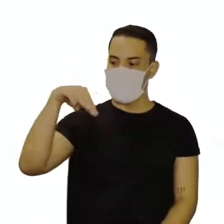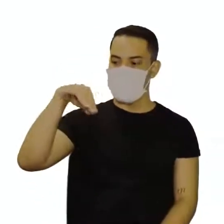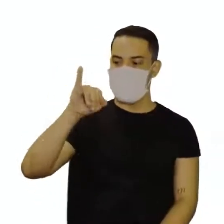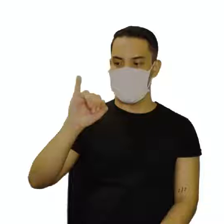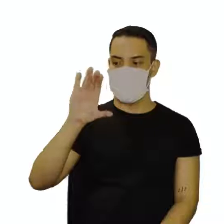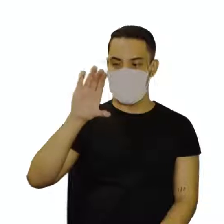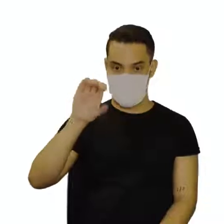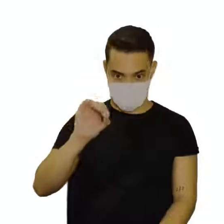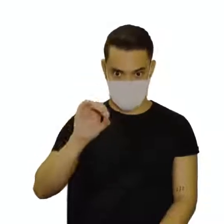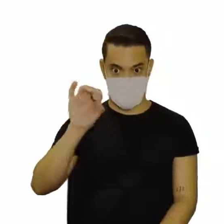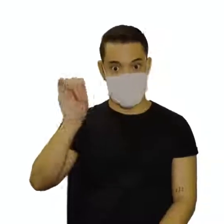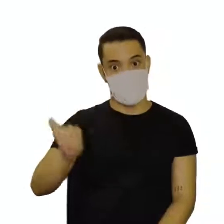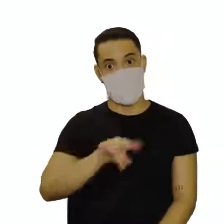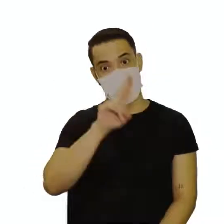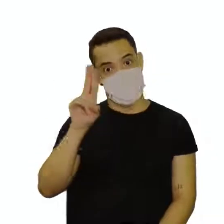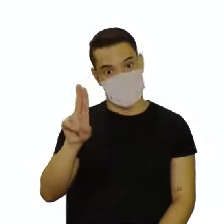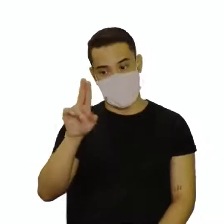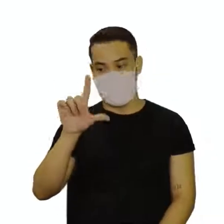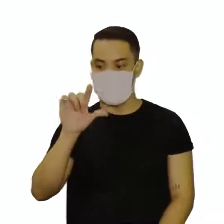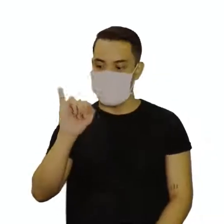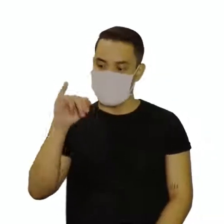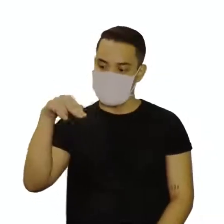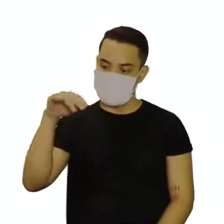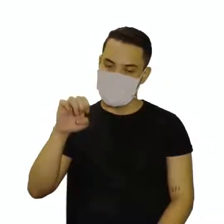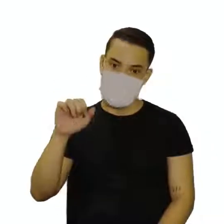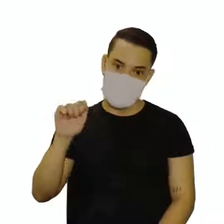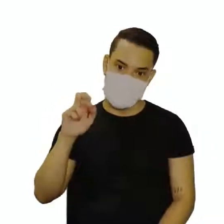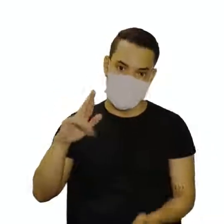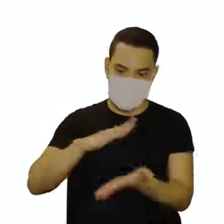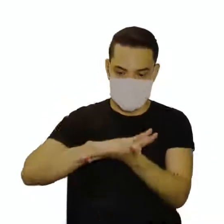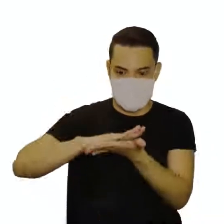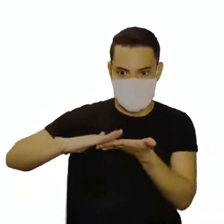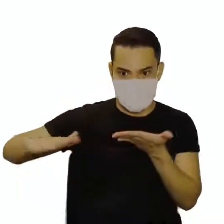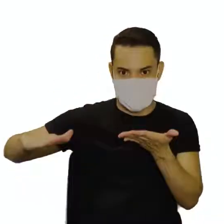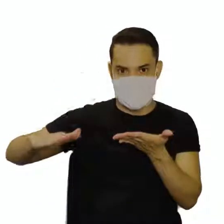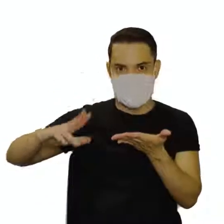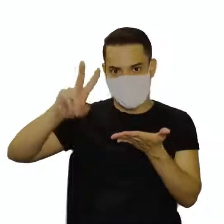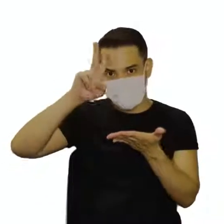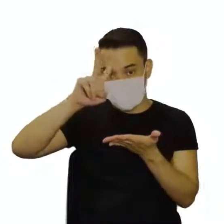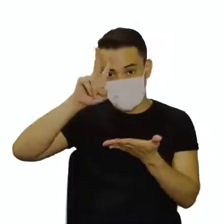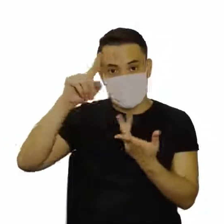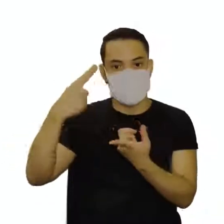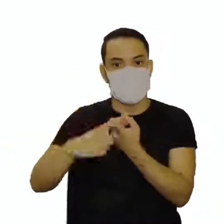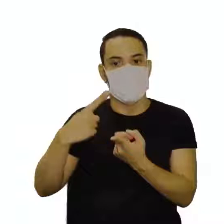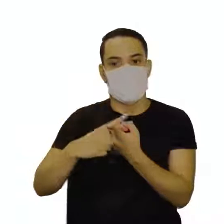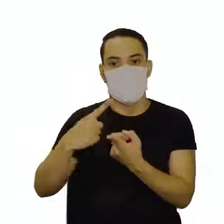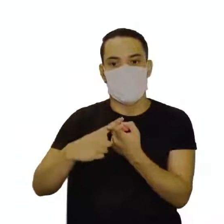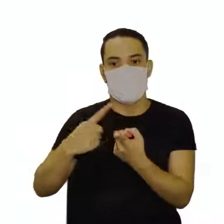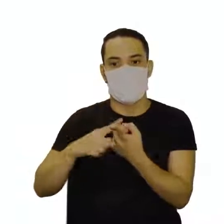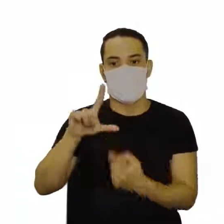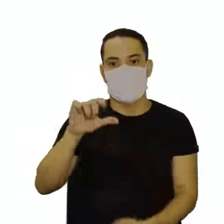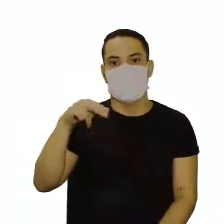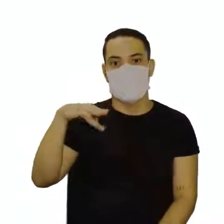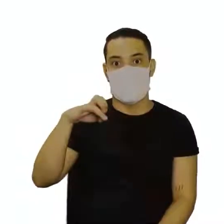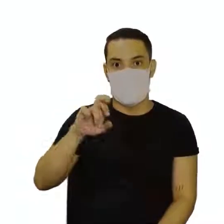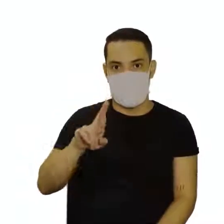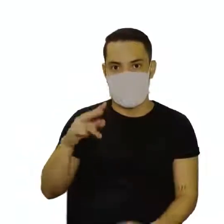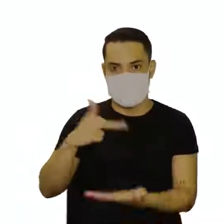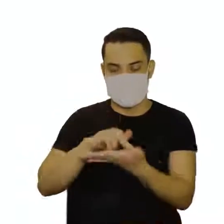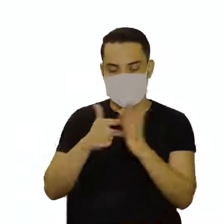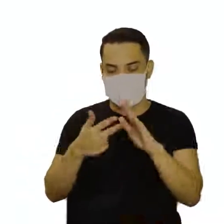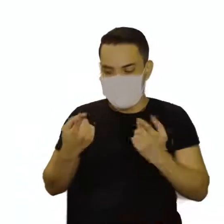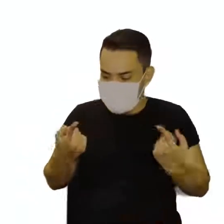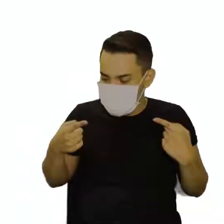é ou linear, né? Tem dois casos aí. Ou ele é um resistor ômico ou linear. Por que linear? Porque ele é constante, ele